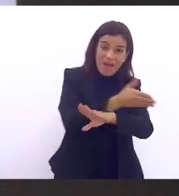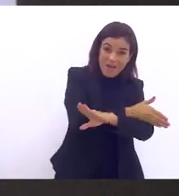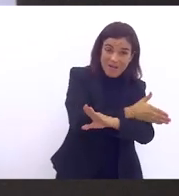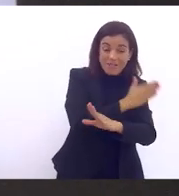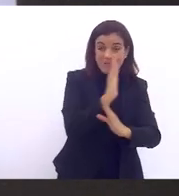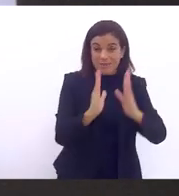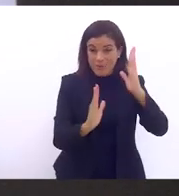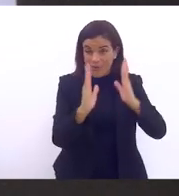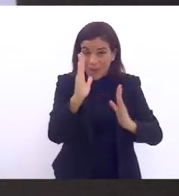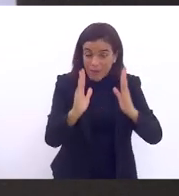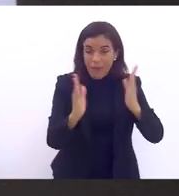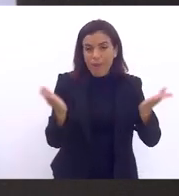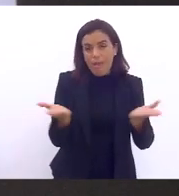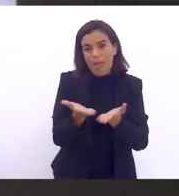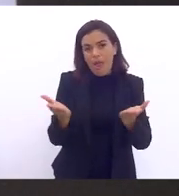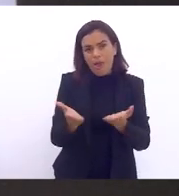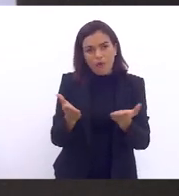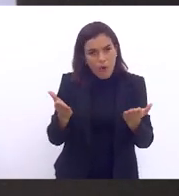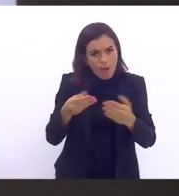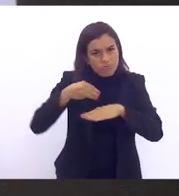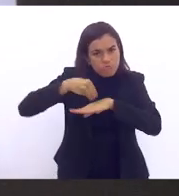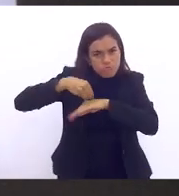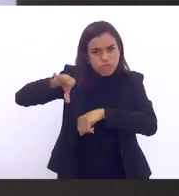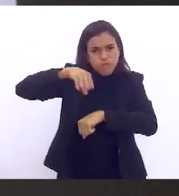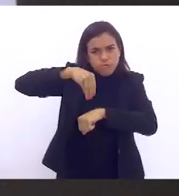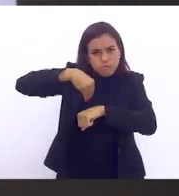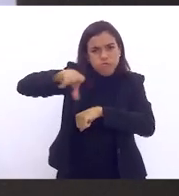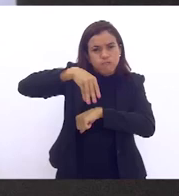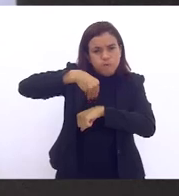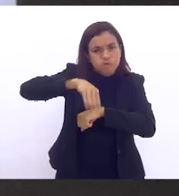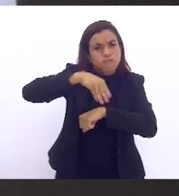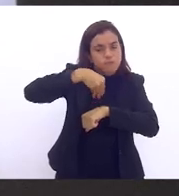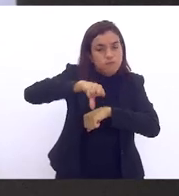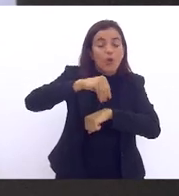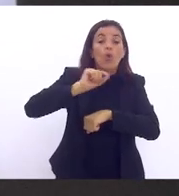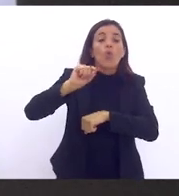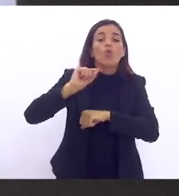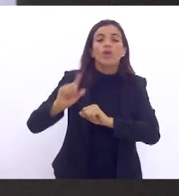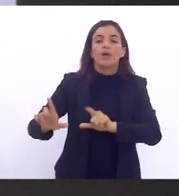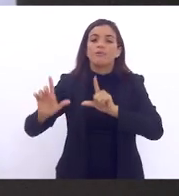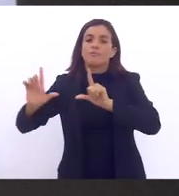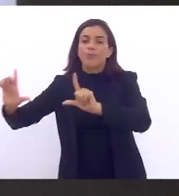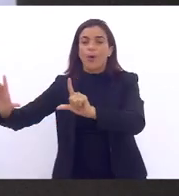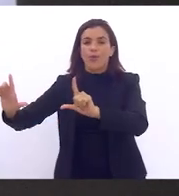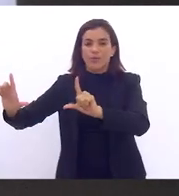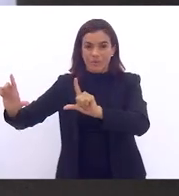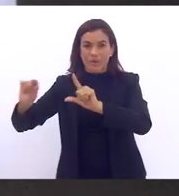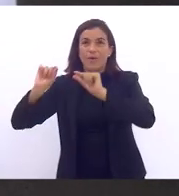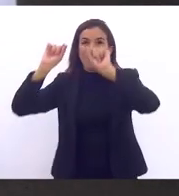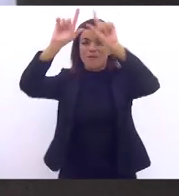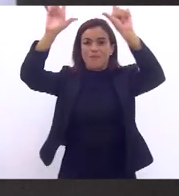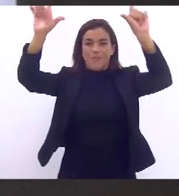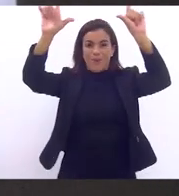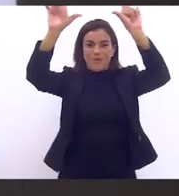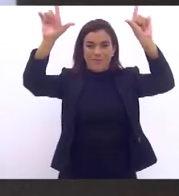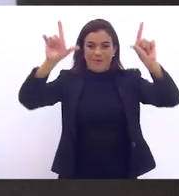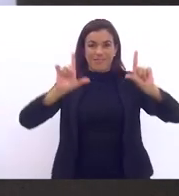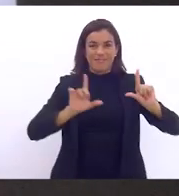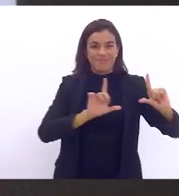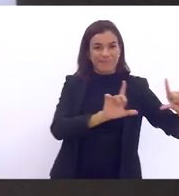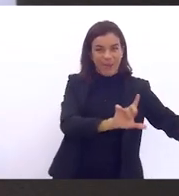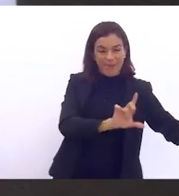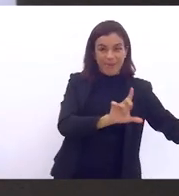agora tá acontecendo de maneira muito forte eu quero ressaltar para vocês também a sinalização Viária a sinalização Viária que não